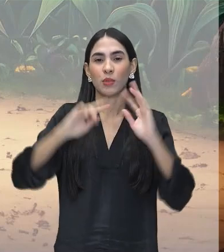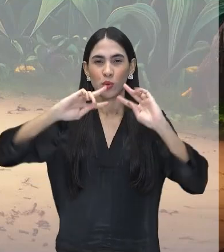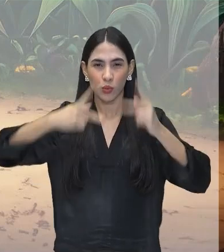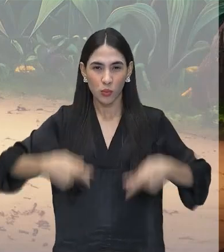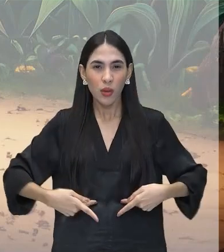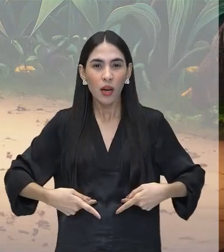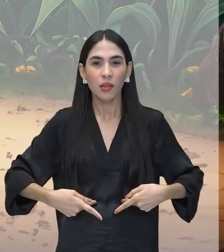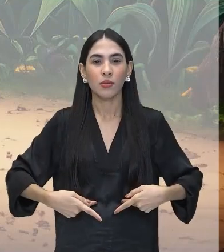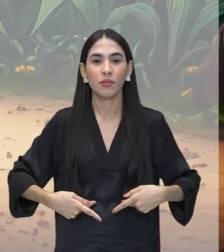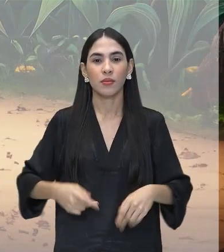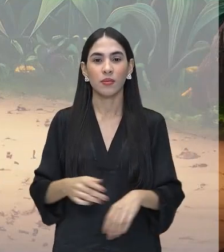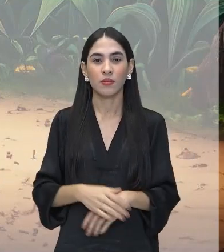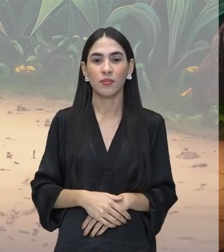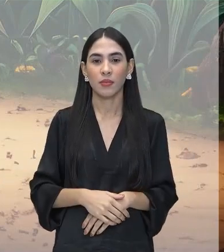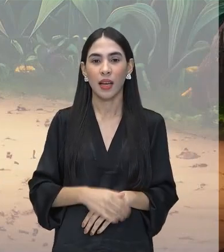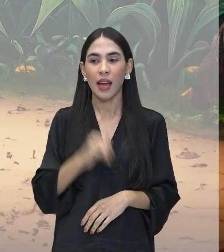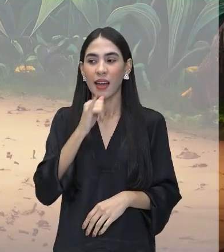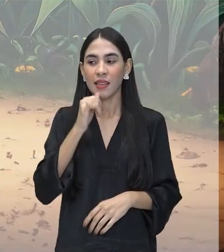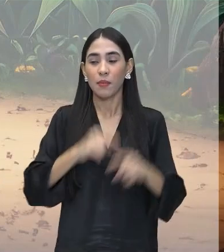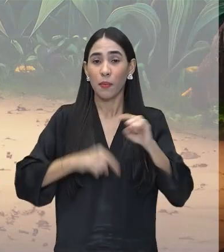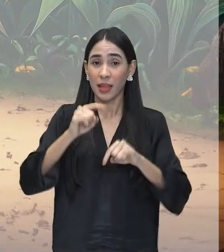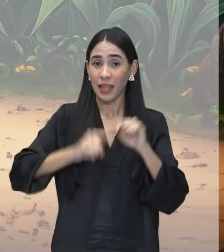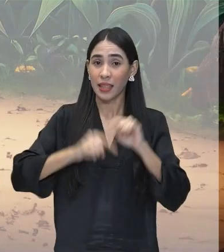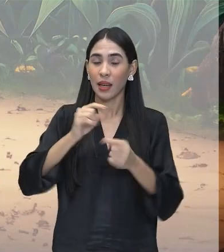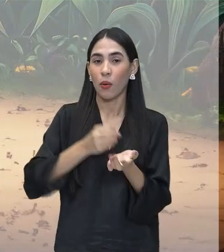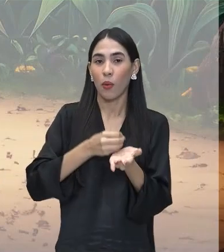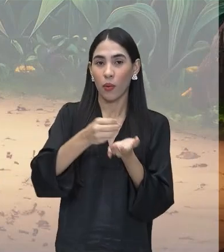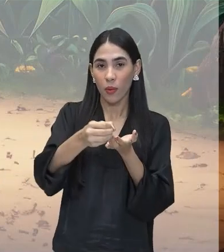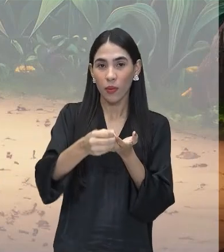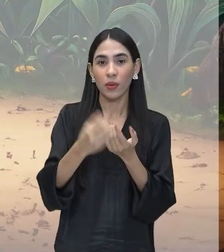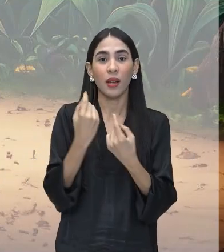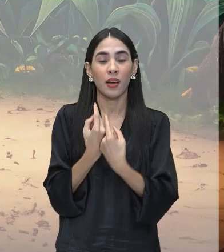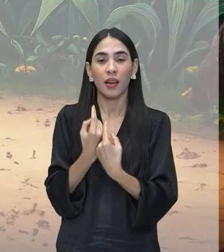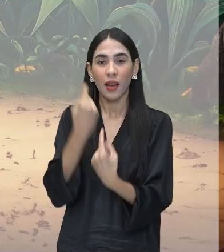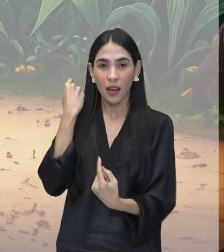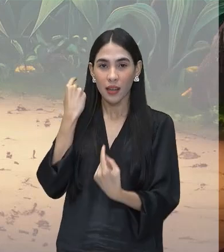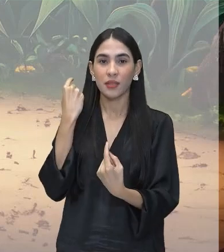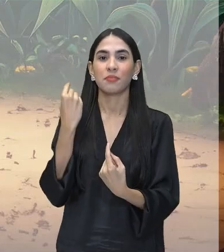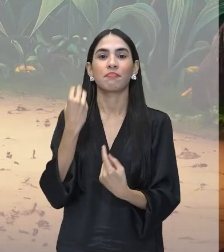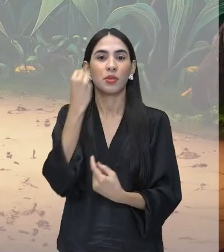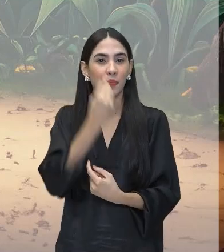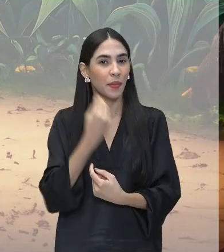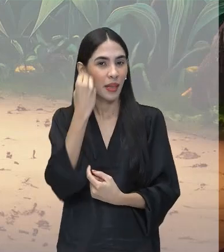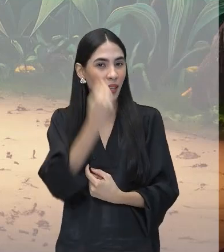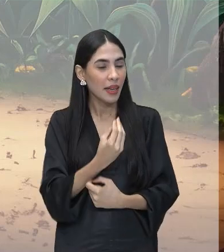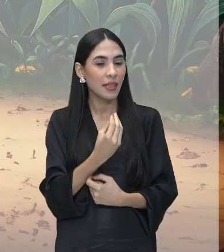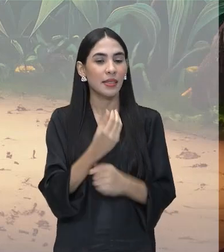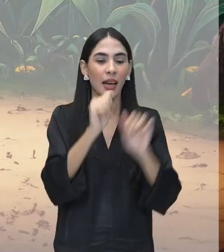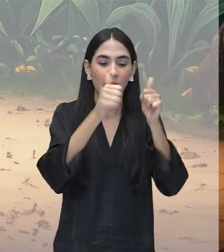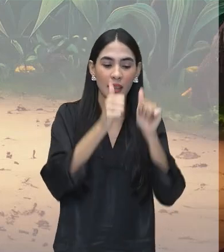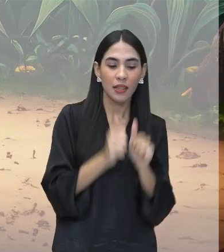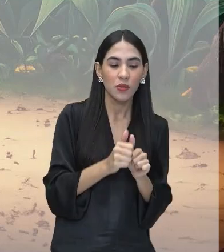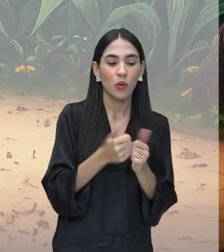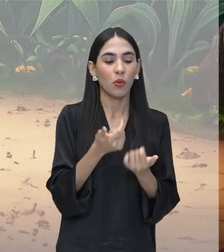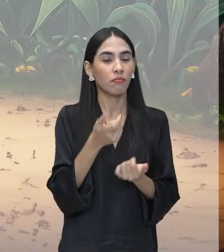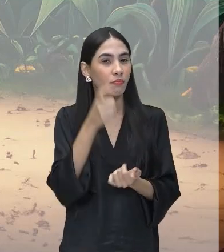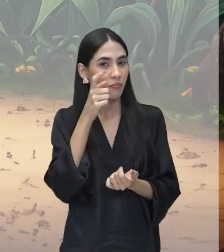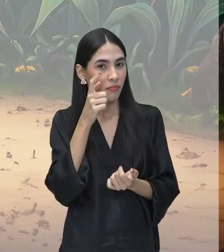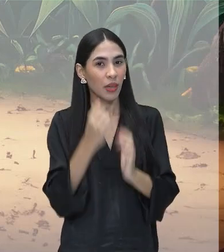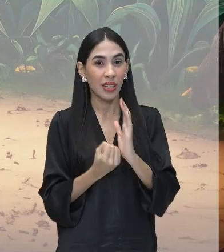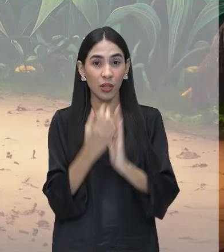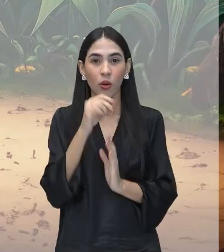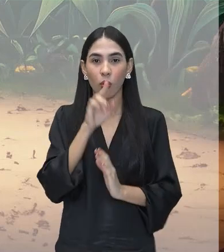Sai através da urina. Então, naquela época, a partir daquele experimento que ele observou que ele tinha produzido a